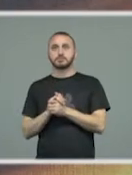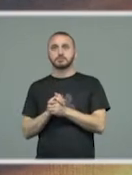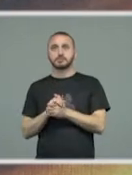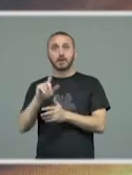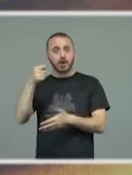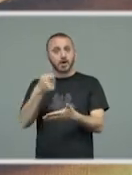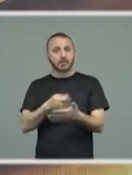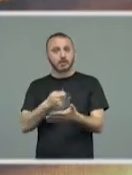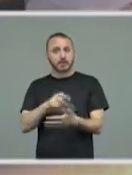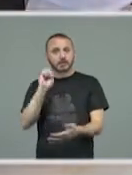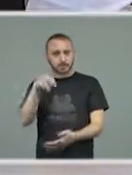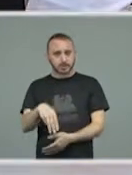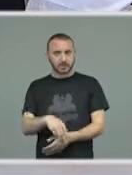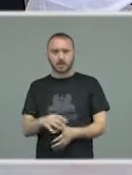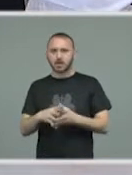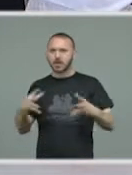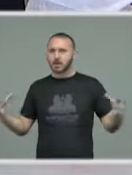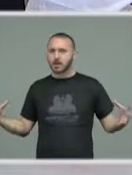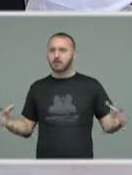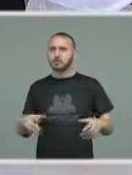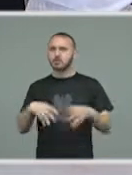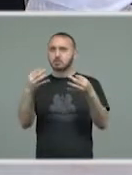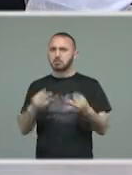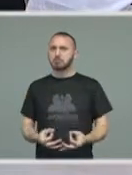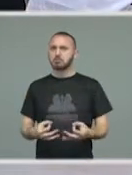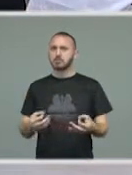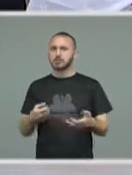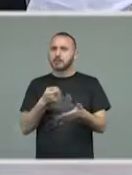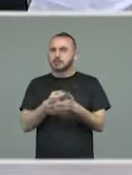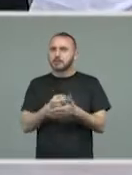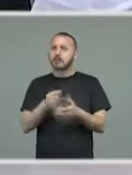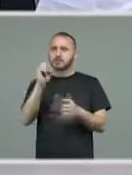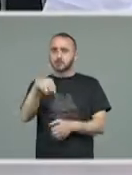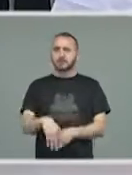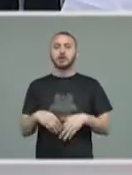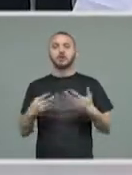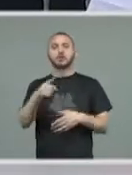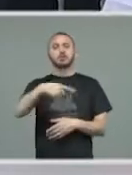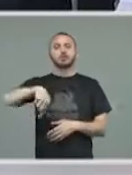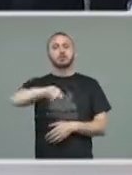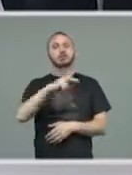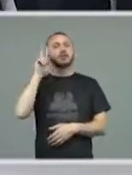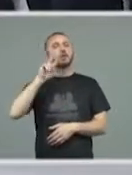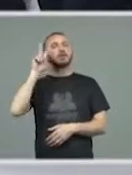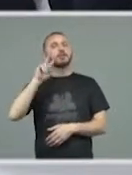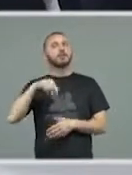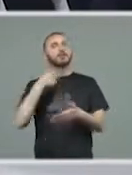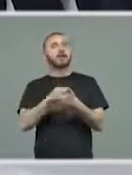é uma batalha imensa, tremenda. E quando você lembrar da batalha,